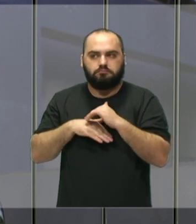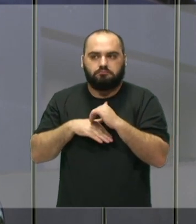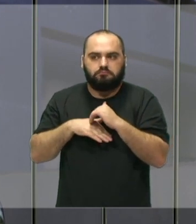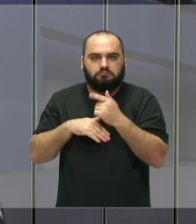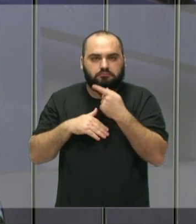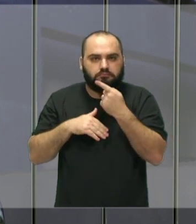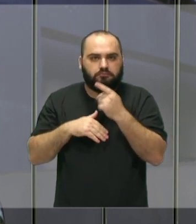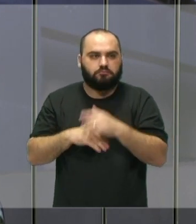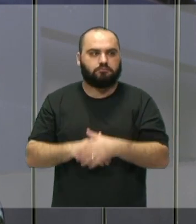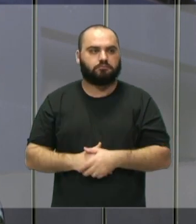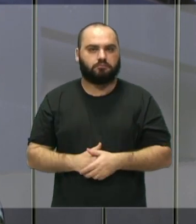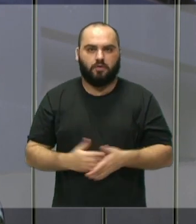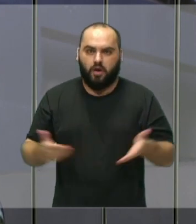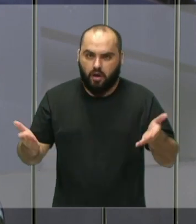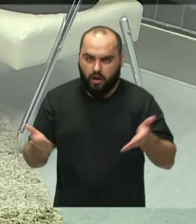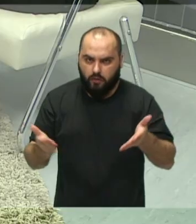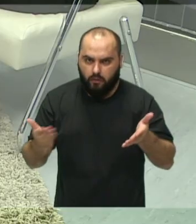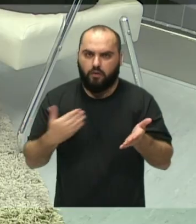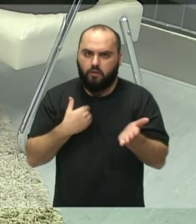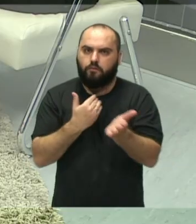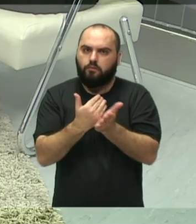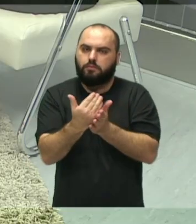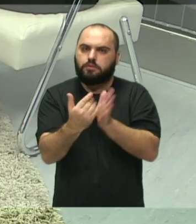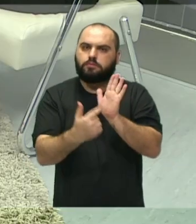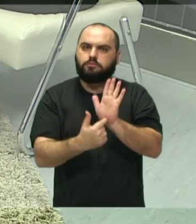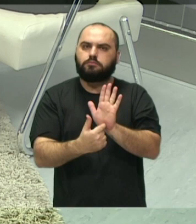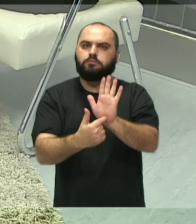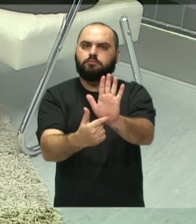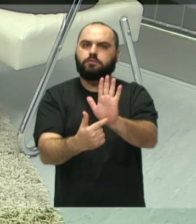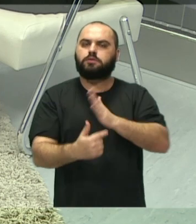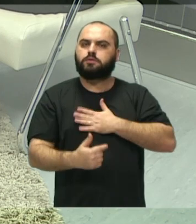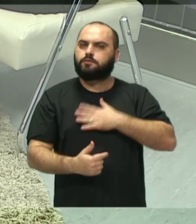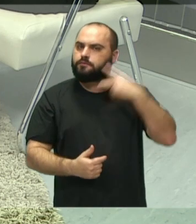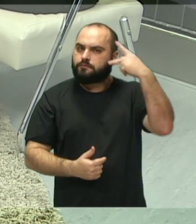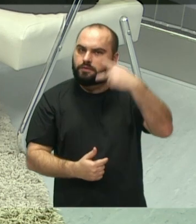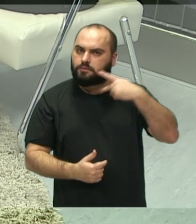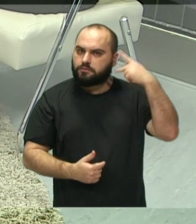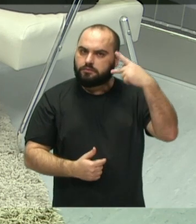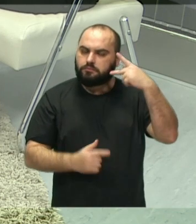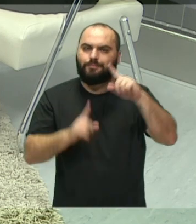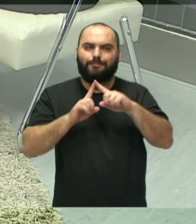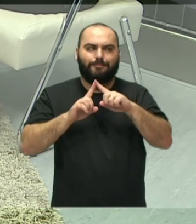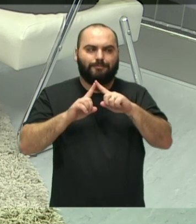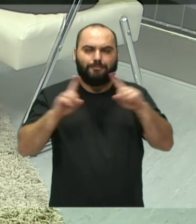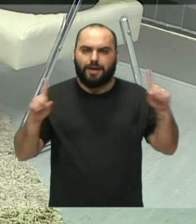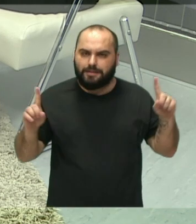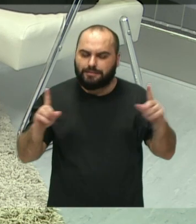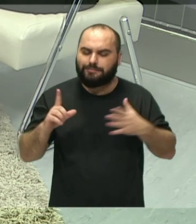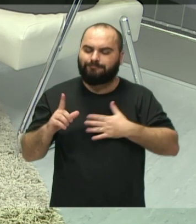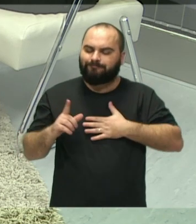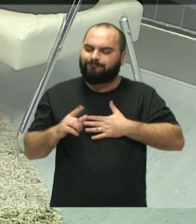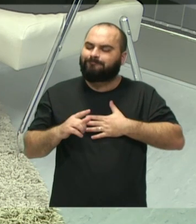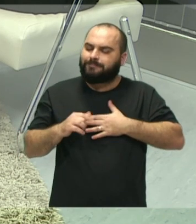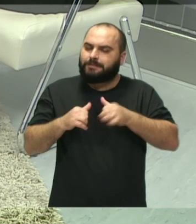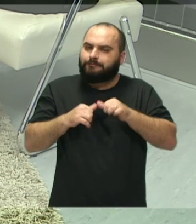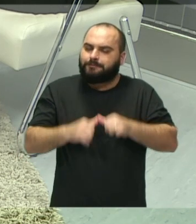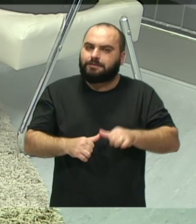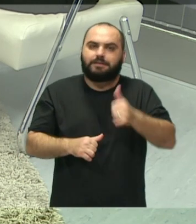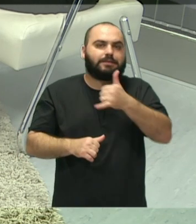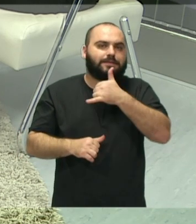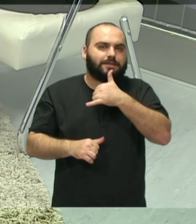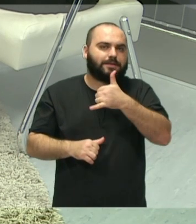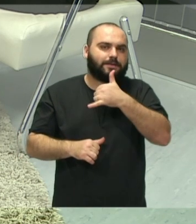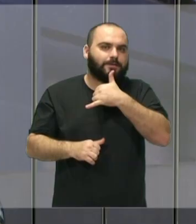agora, sim, começar a me apresentar como vereadora, mas me deixa muito triste ver que, como cidadã, eu fui